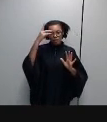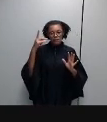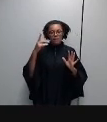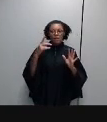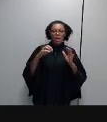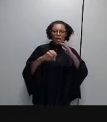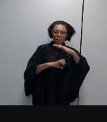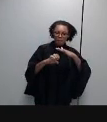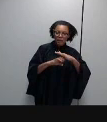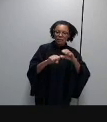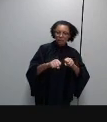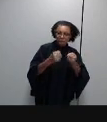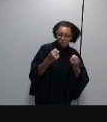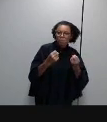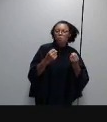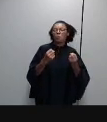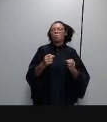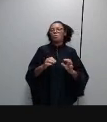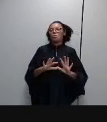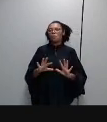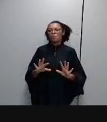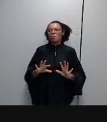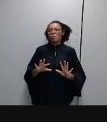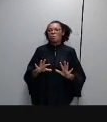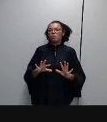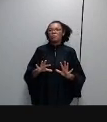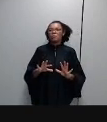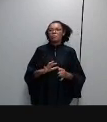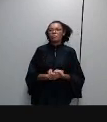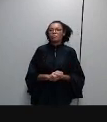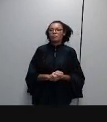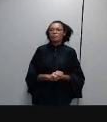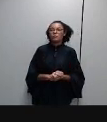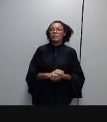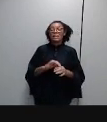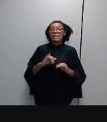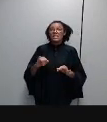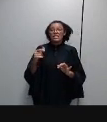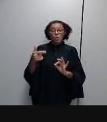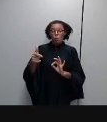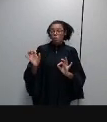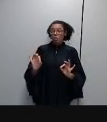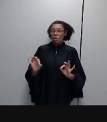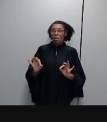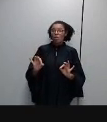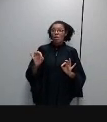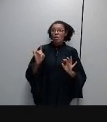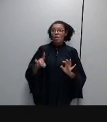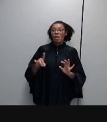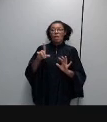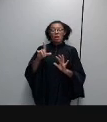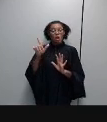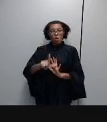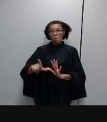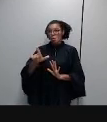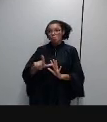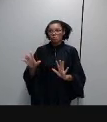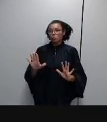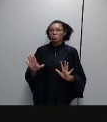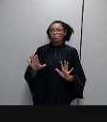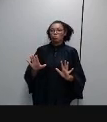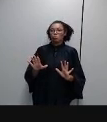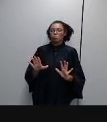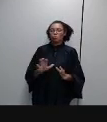procura a execução a visita logo lá se não existe É lógico vai na execução ensino intermédio só